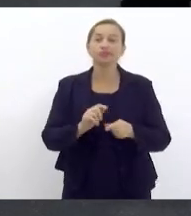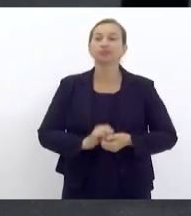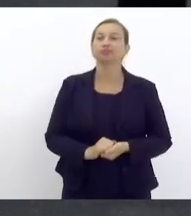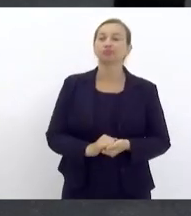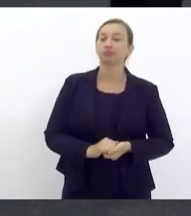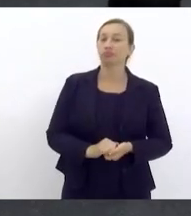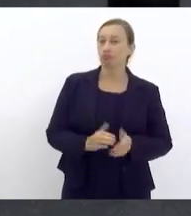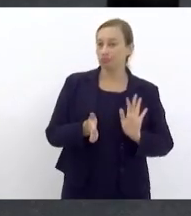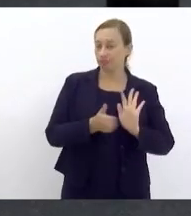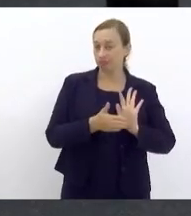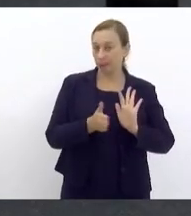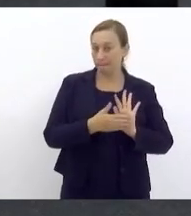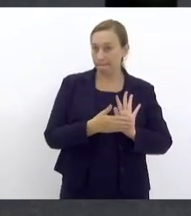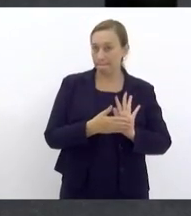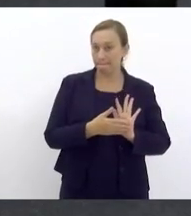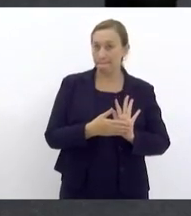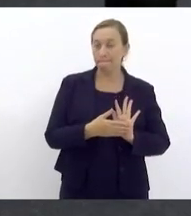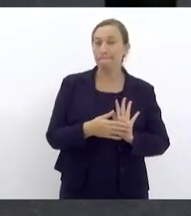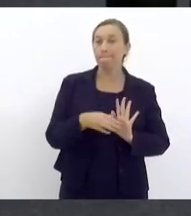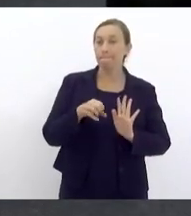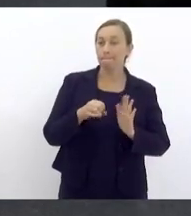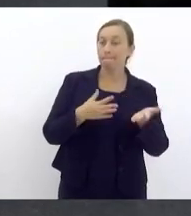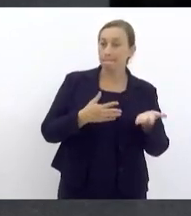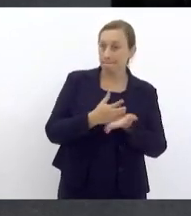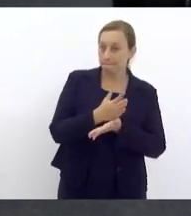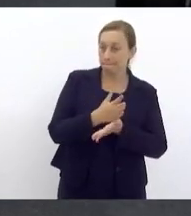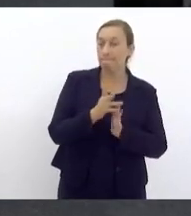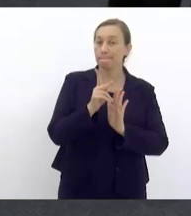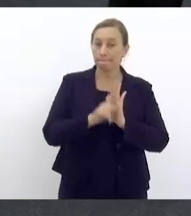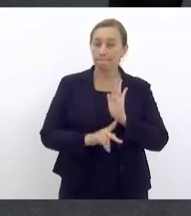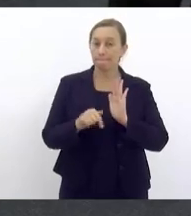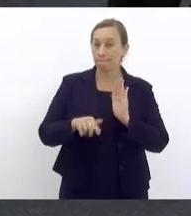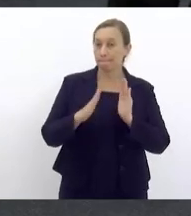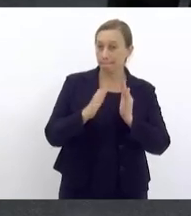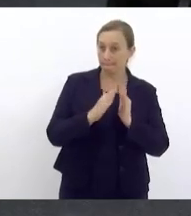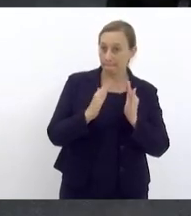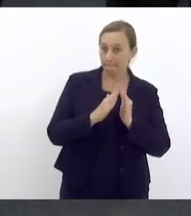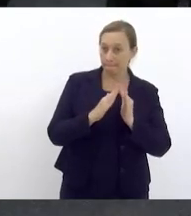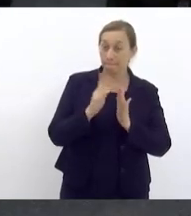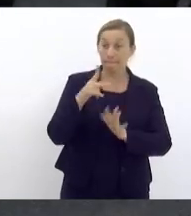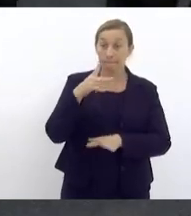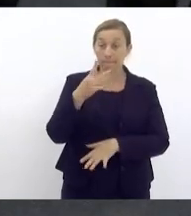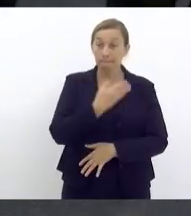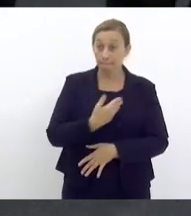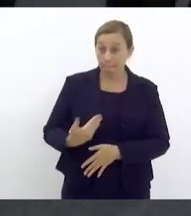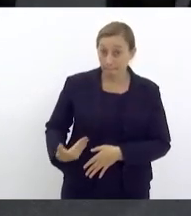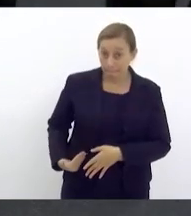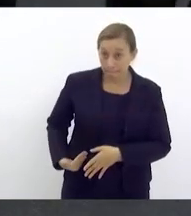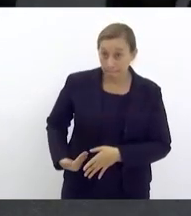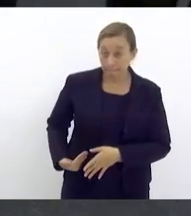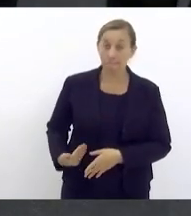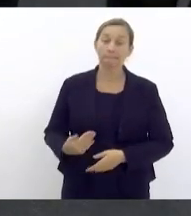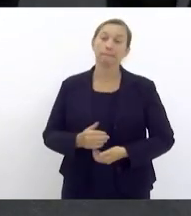eu propus que nós aprovassemos um projeto aqui na casa dizendo que o governador